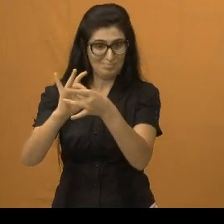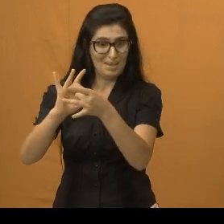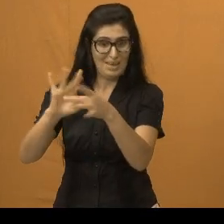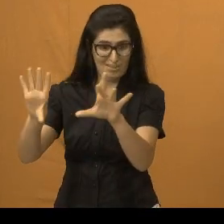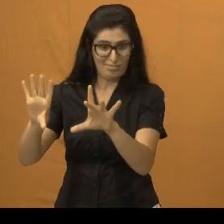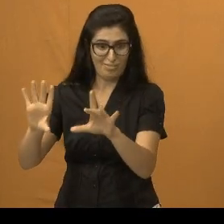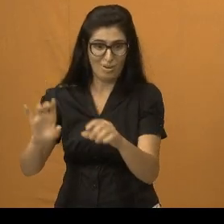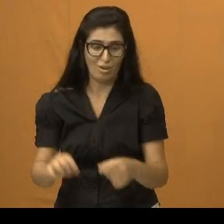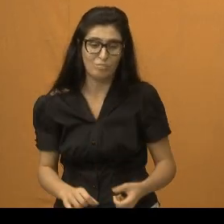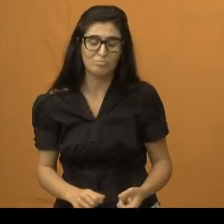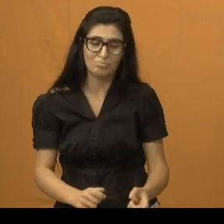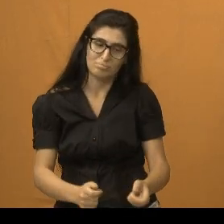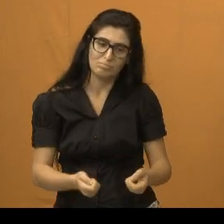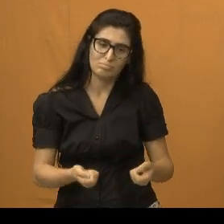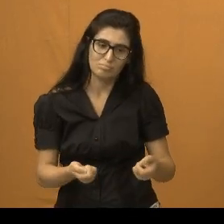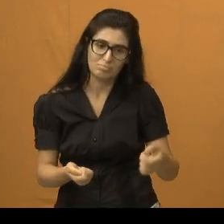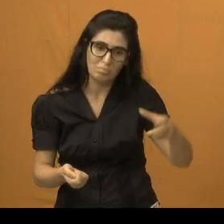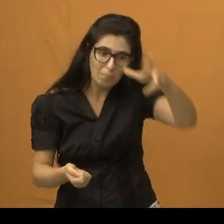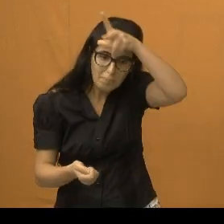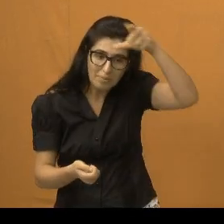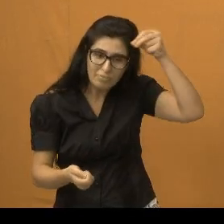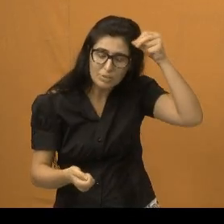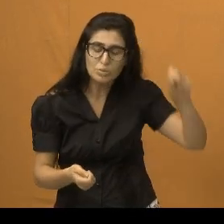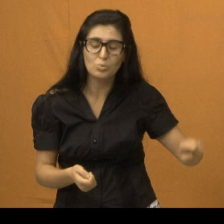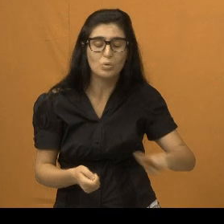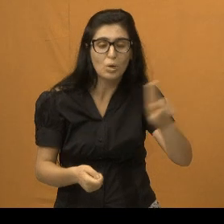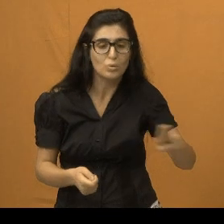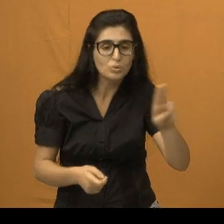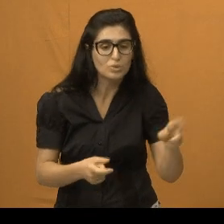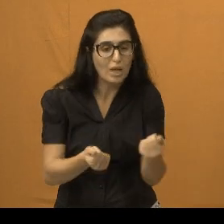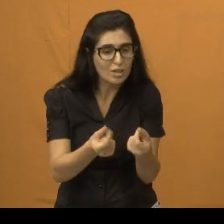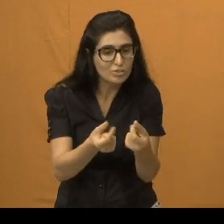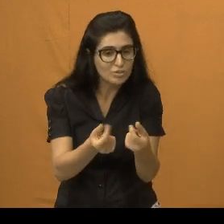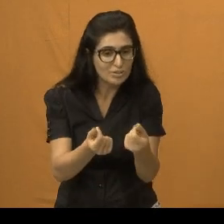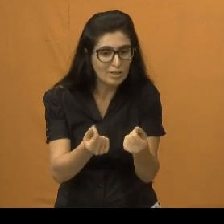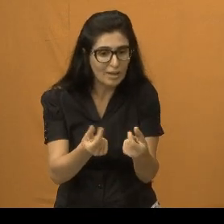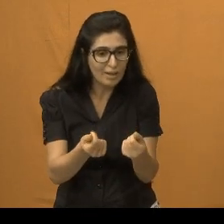novos investimentos a longo prazo na Prefeitura de Jacareí.